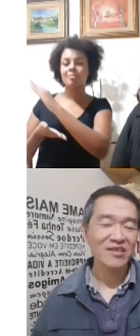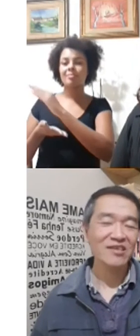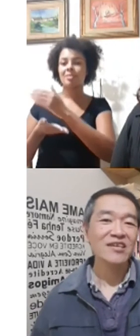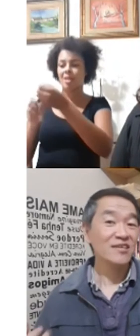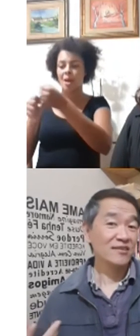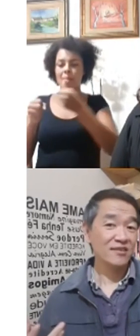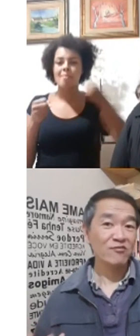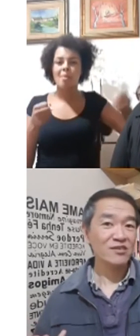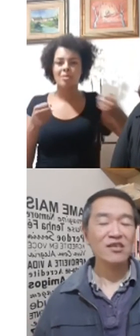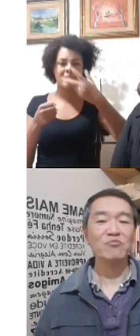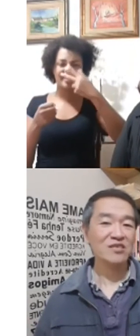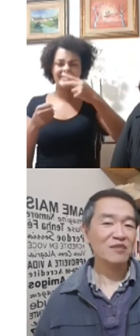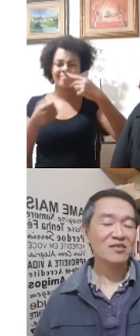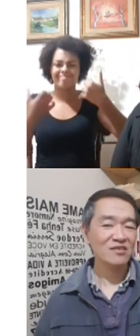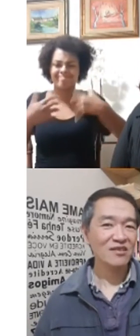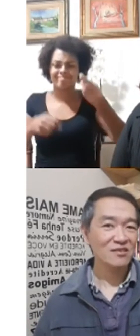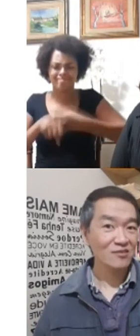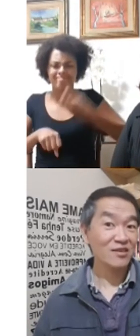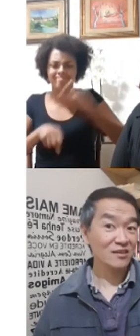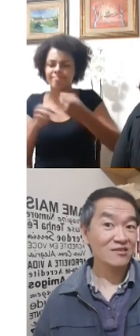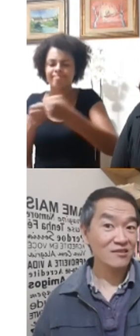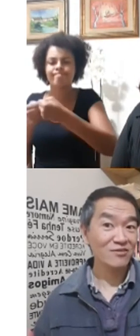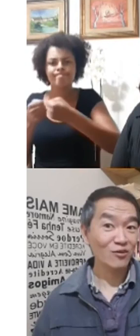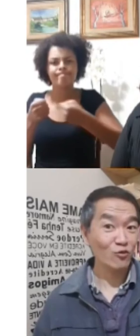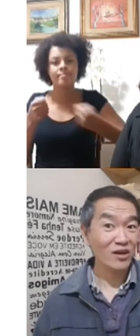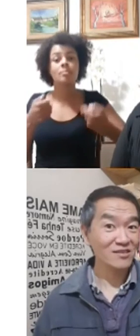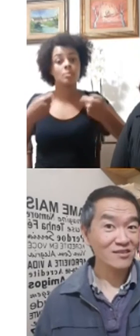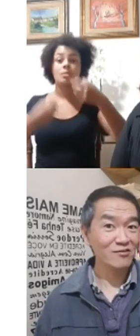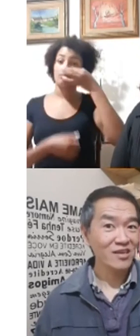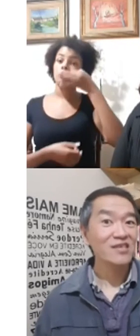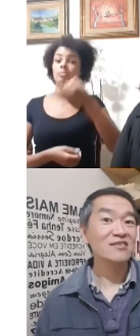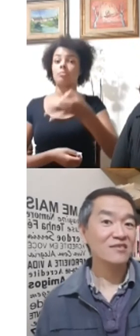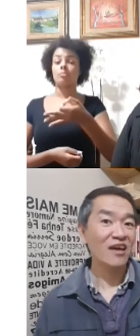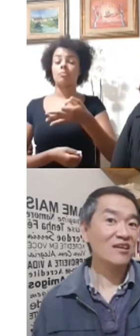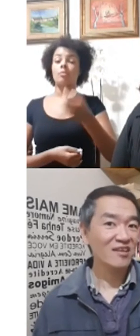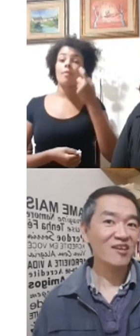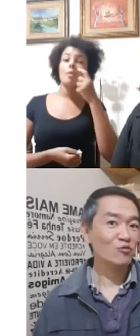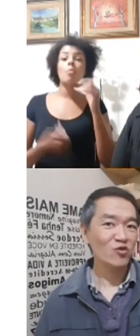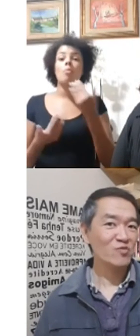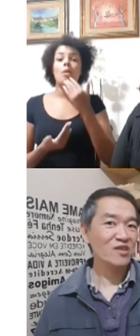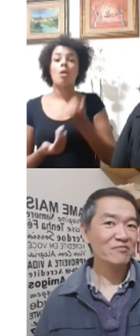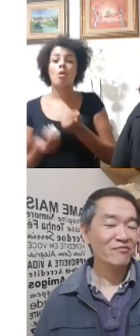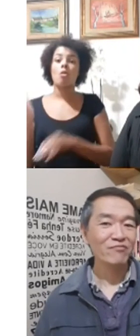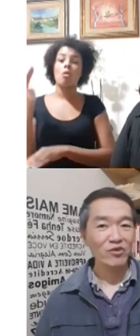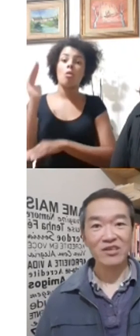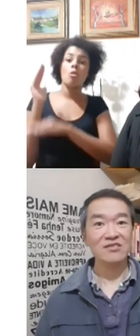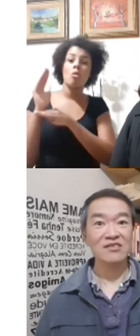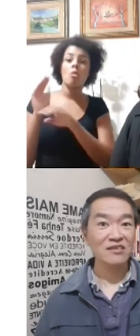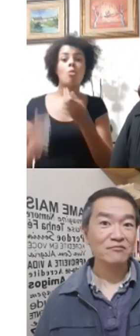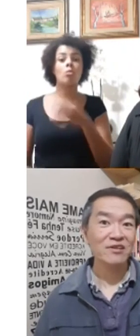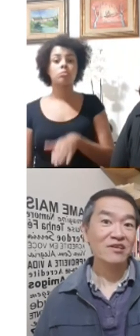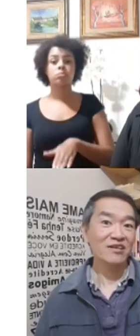para abrir, então você tem que prestar bastante atenção nessa questão da colocação. E se ela tem autonomia,